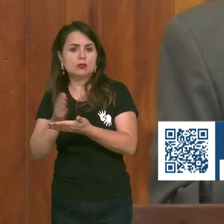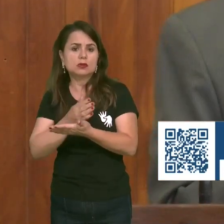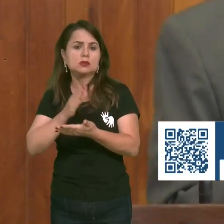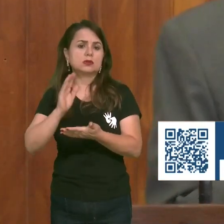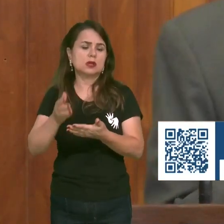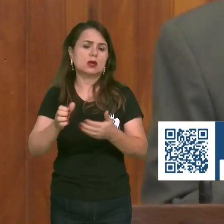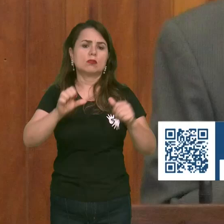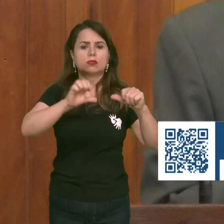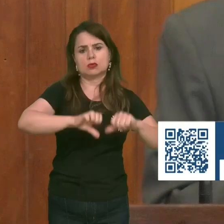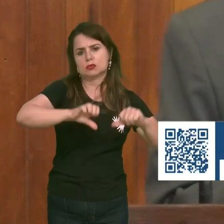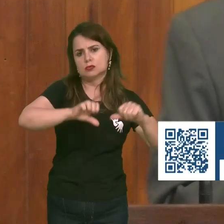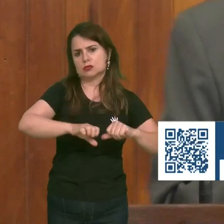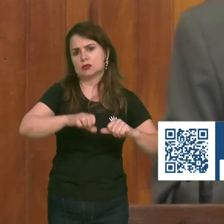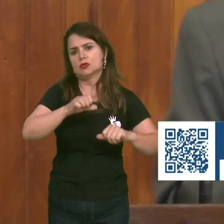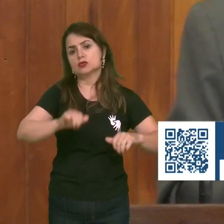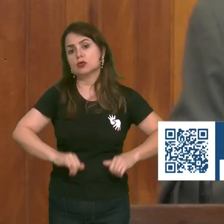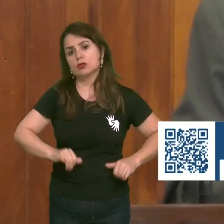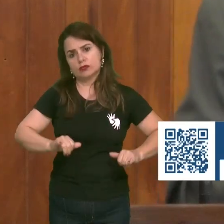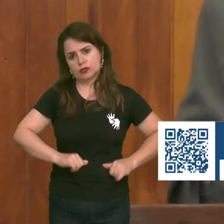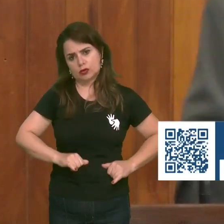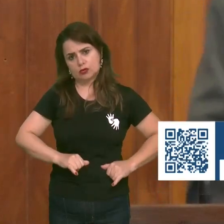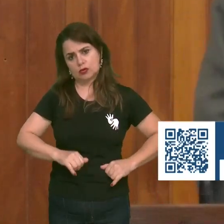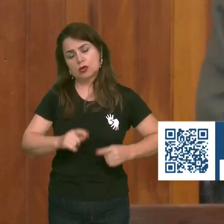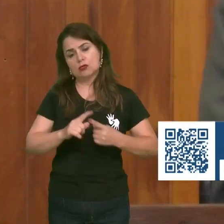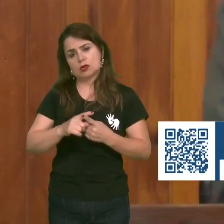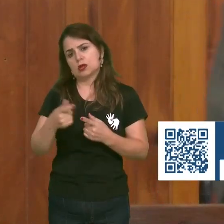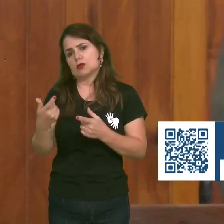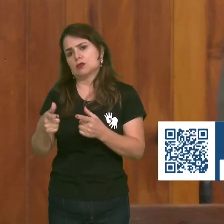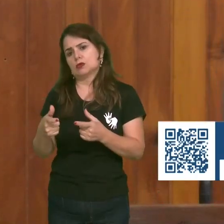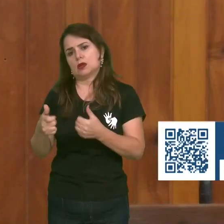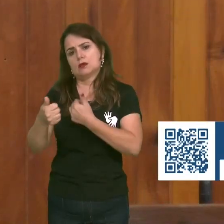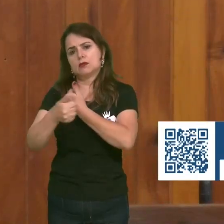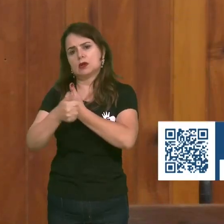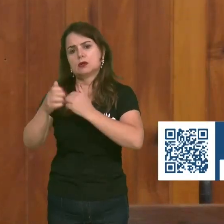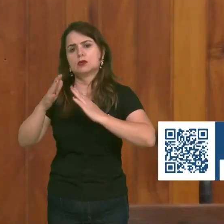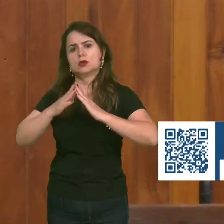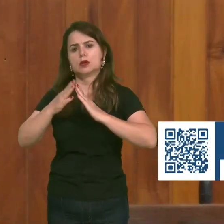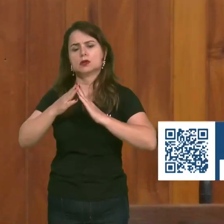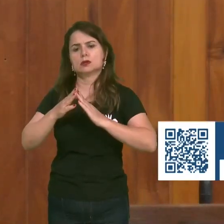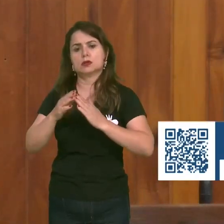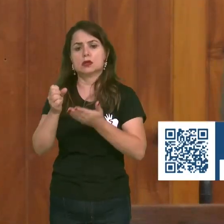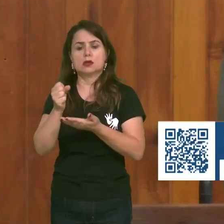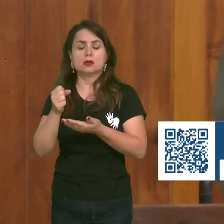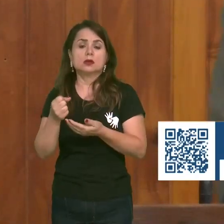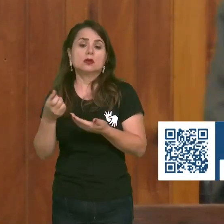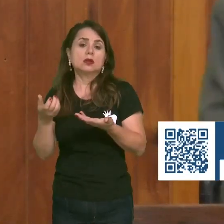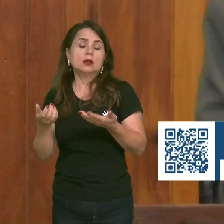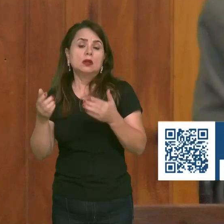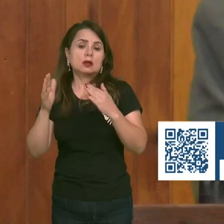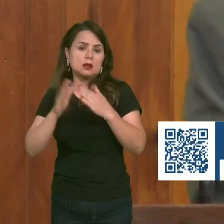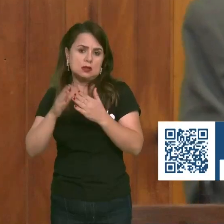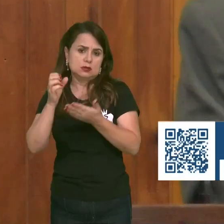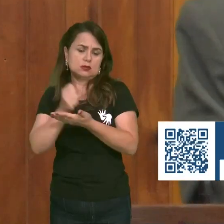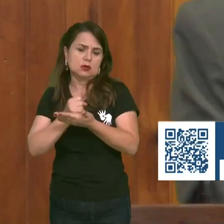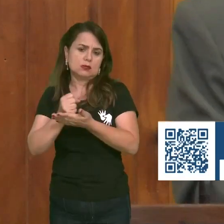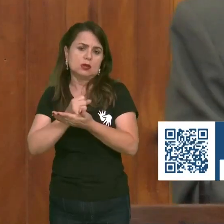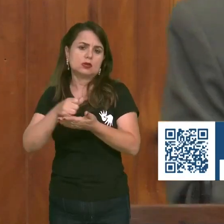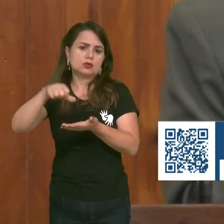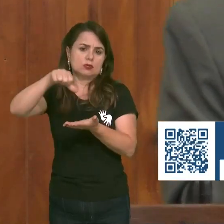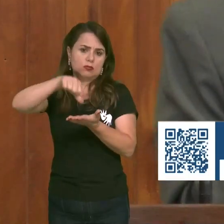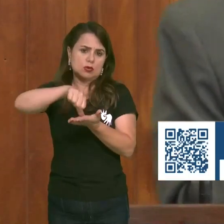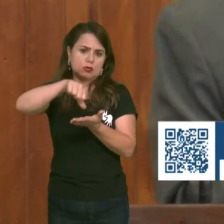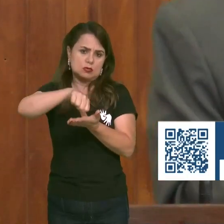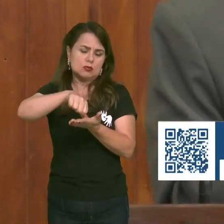a farmácia Polo então não adianta nós temos eh a farmácia Polo no